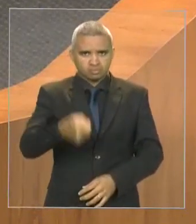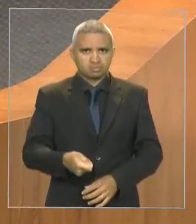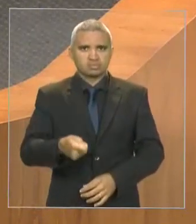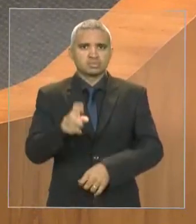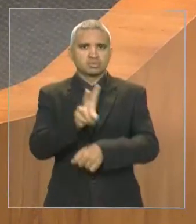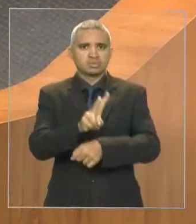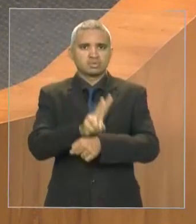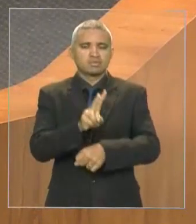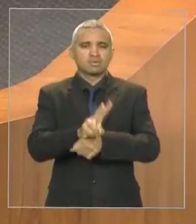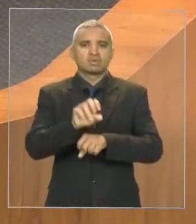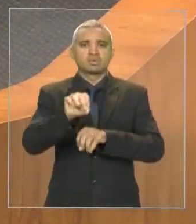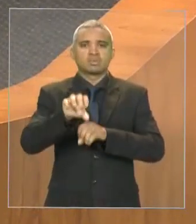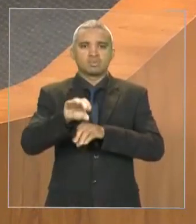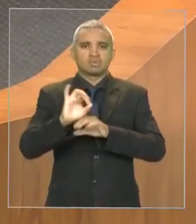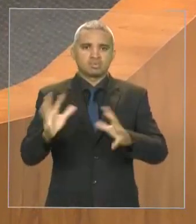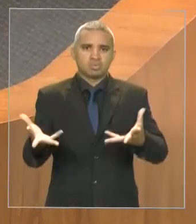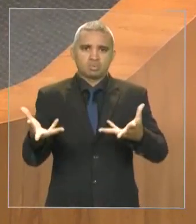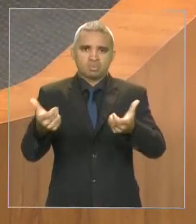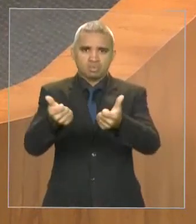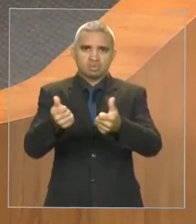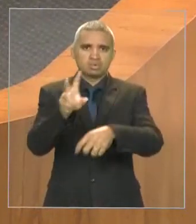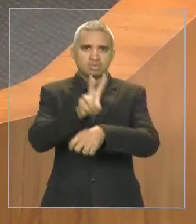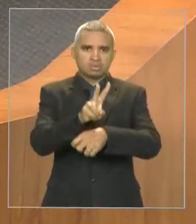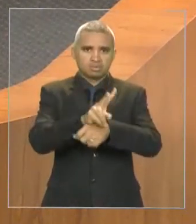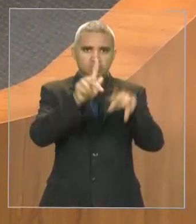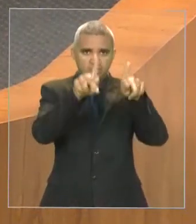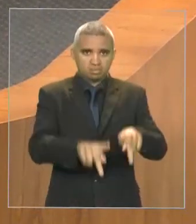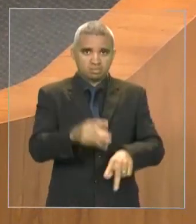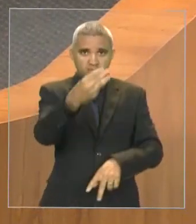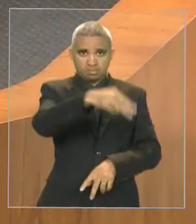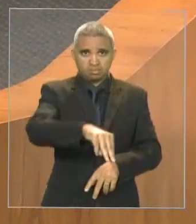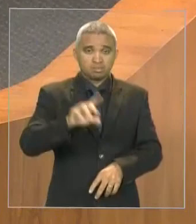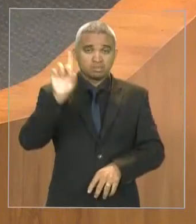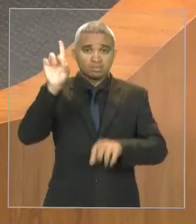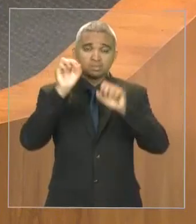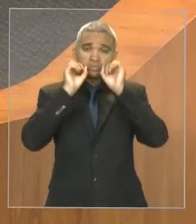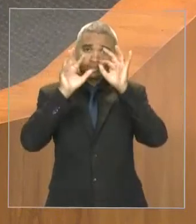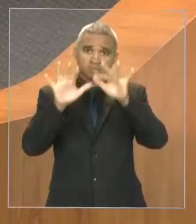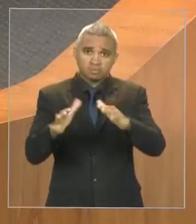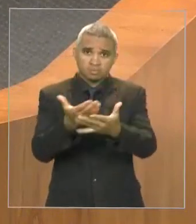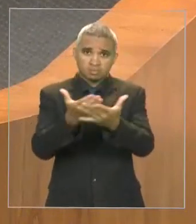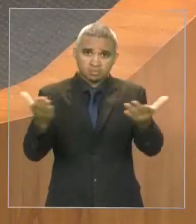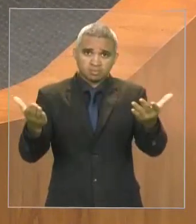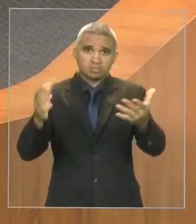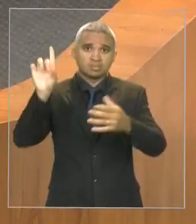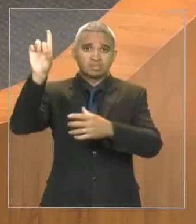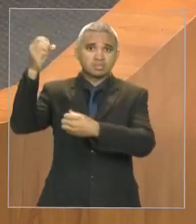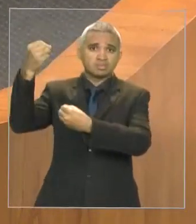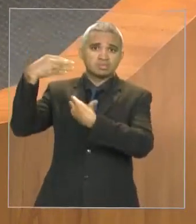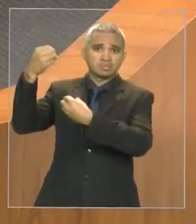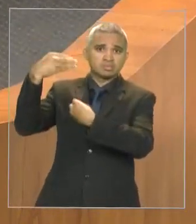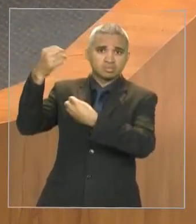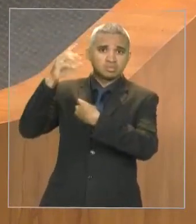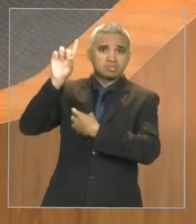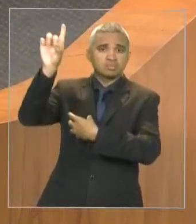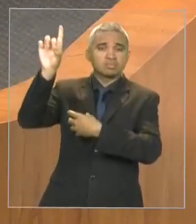educação de qualidade, em defesa do povo do Maranhão. Que Deus abençoe a todos. E Deus nos ensina, Deus nos diz: